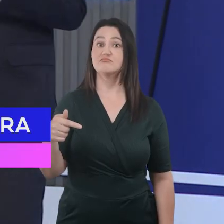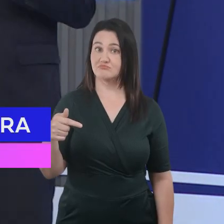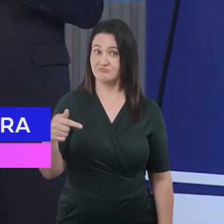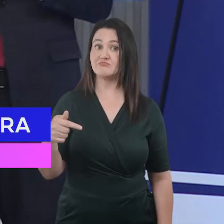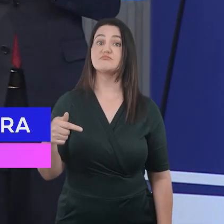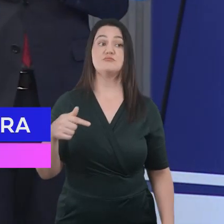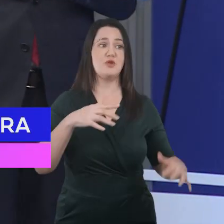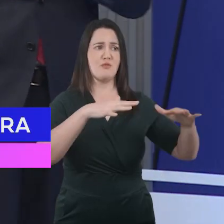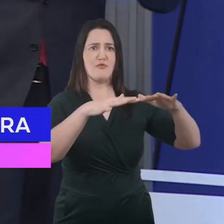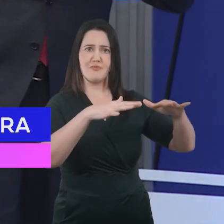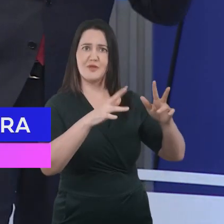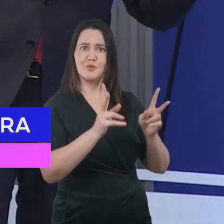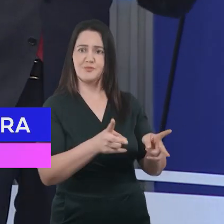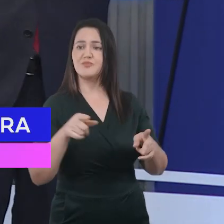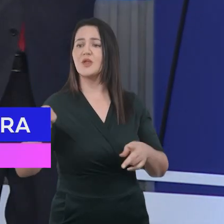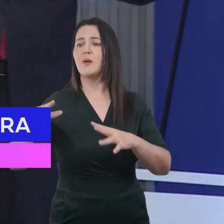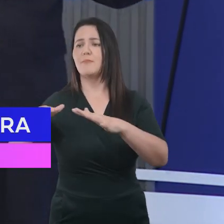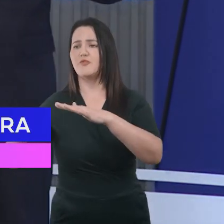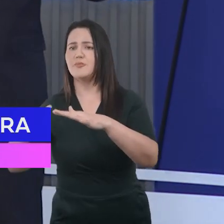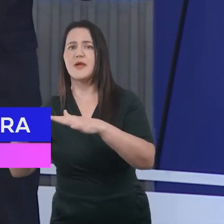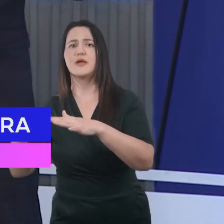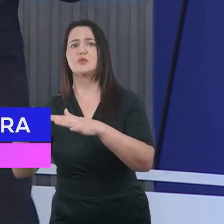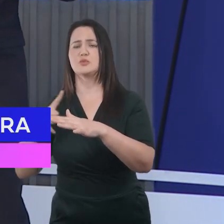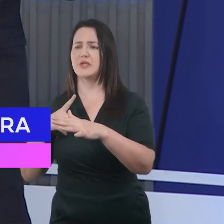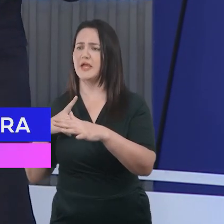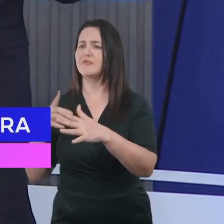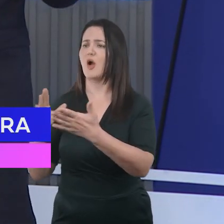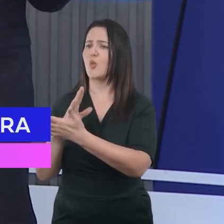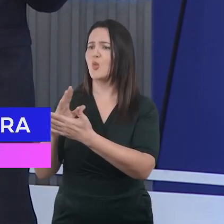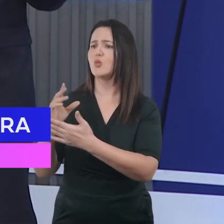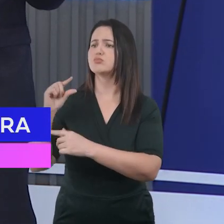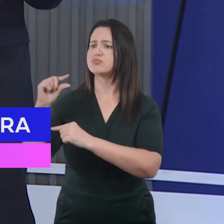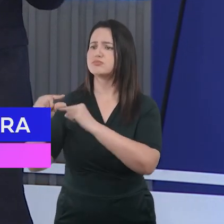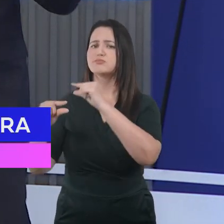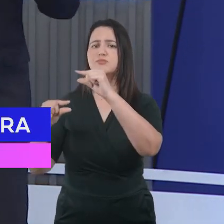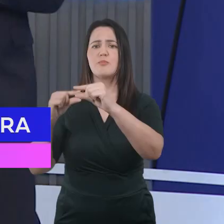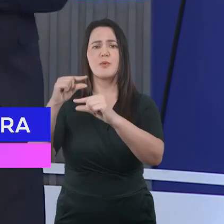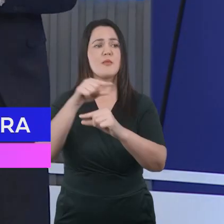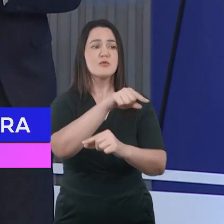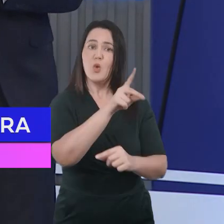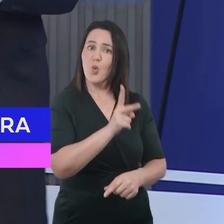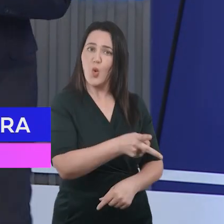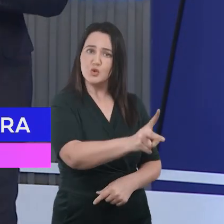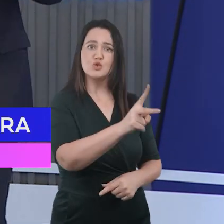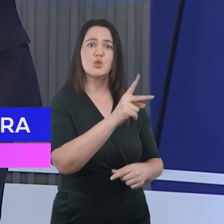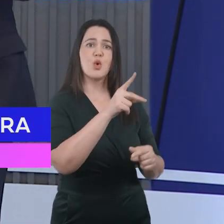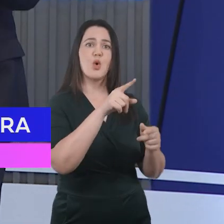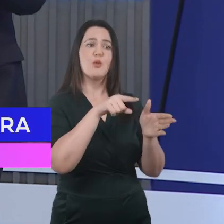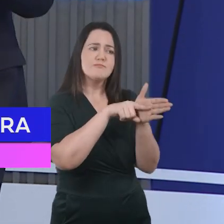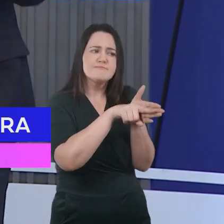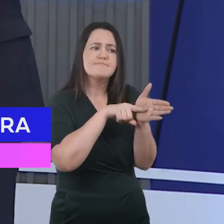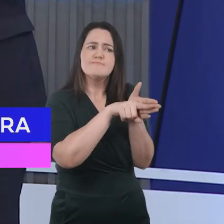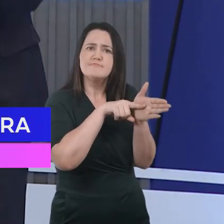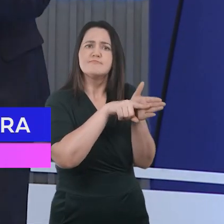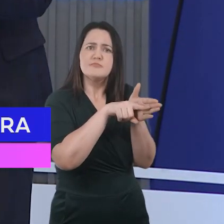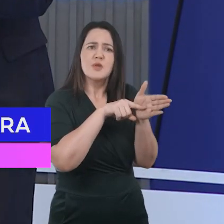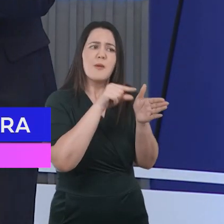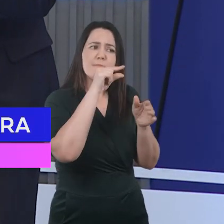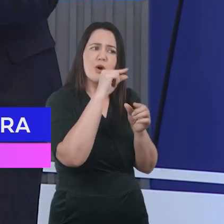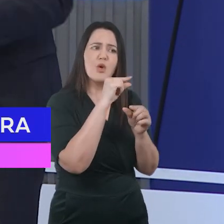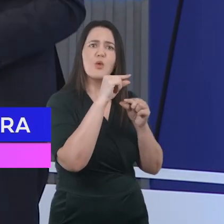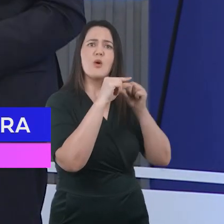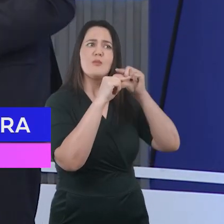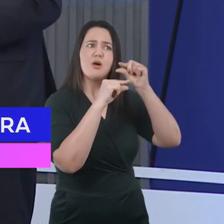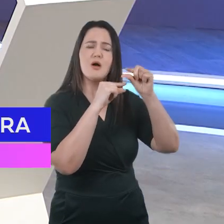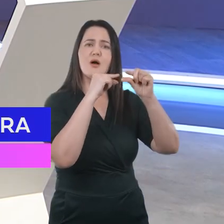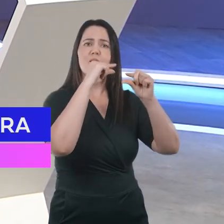algumas outras verdades que os movimentos anteriores já haviam trazido, e ela então avançou um pouco mais, acrescentando mais alguns